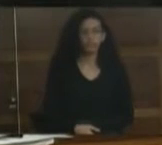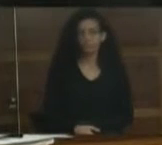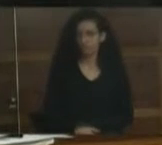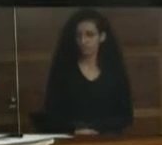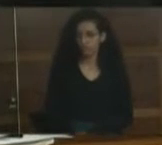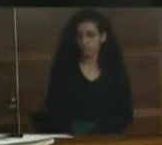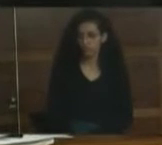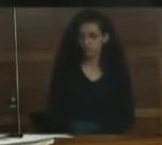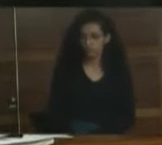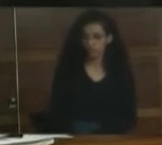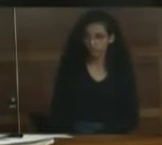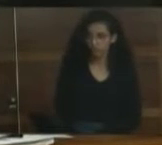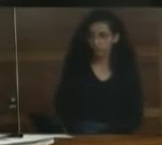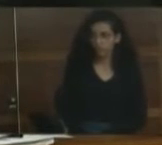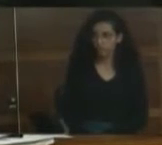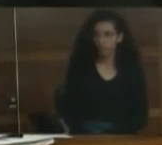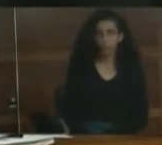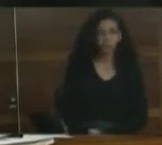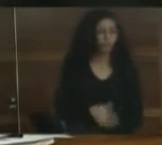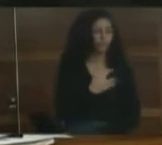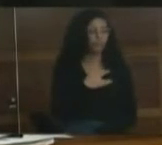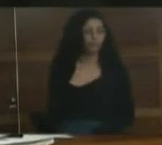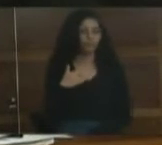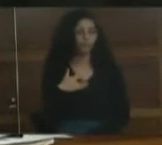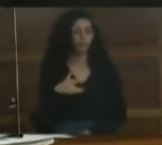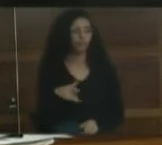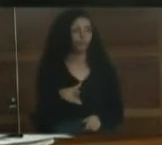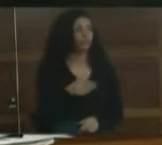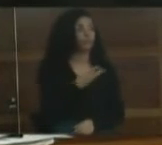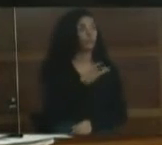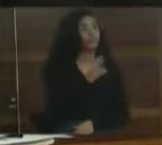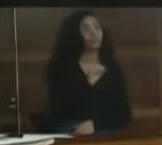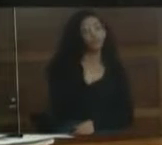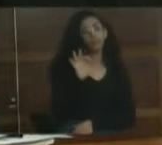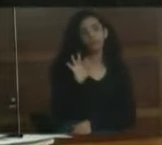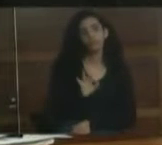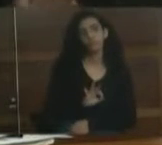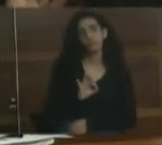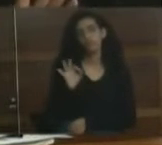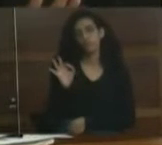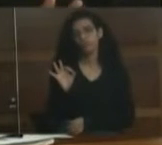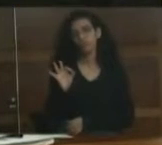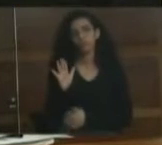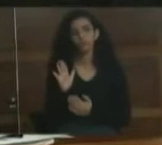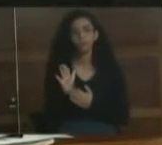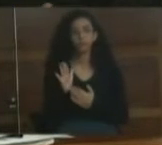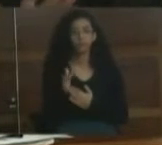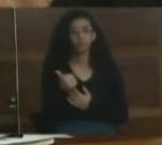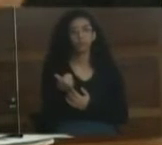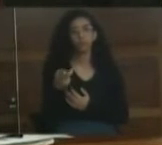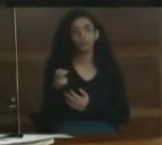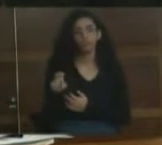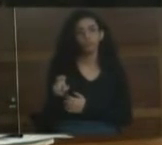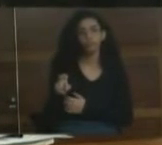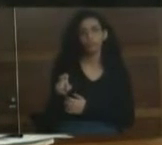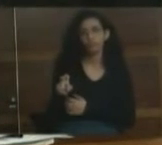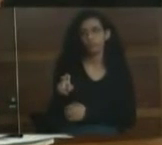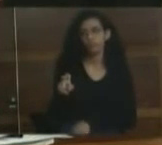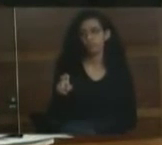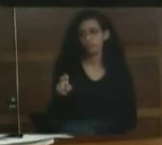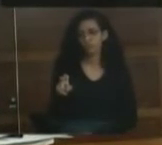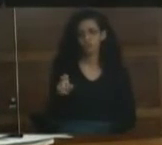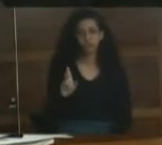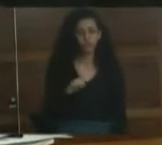não não é isso não então mesma cor da saúde a saúde nós aplicamos trinta por cento o mínimo é 15 então o